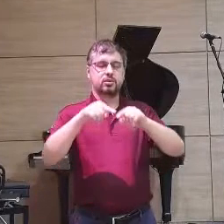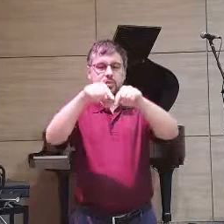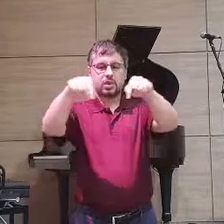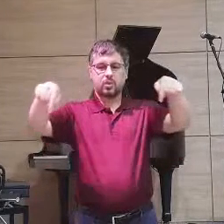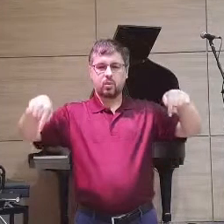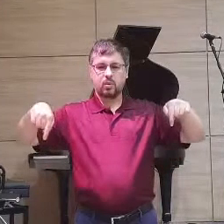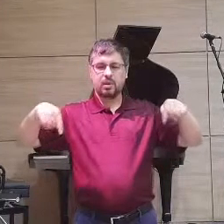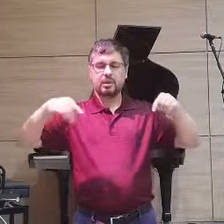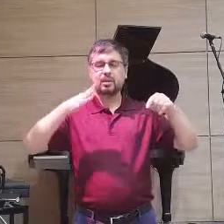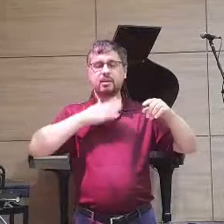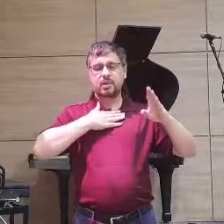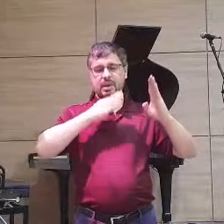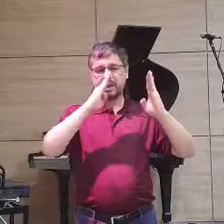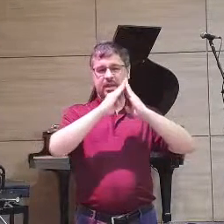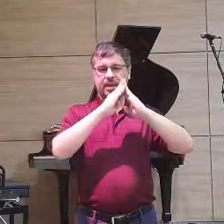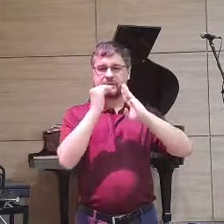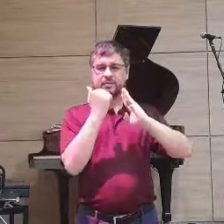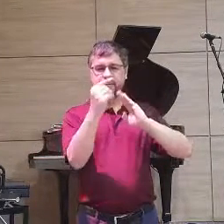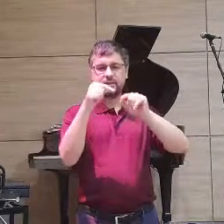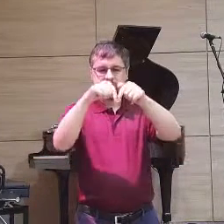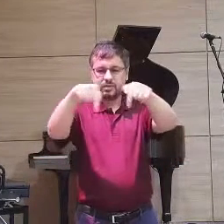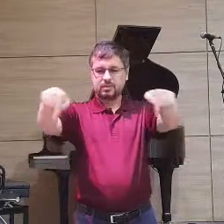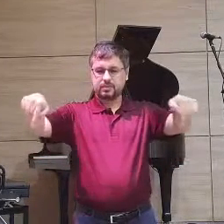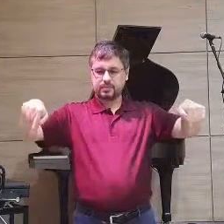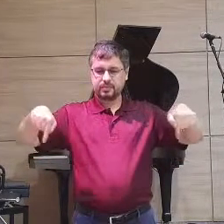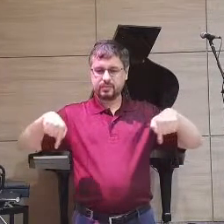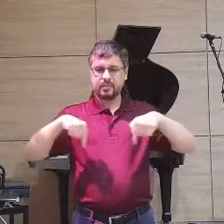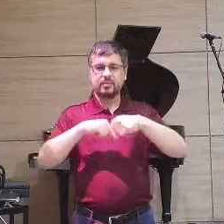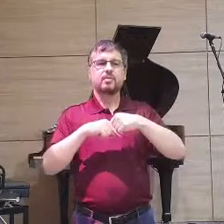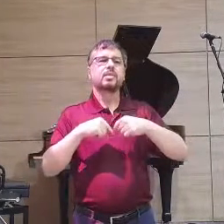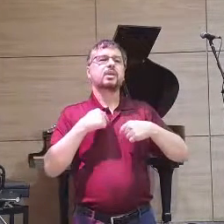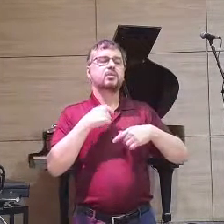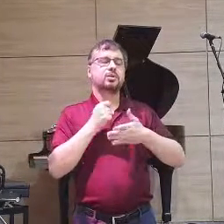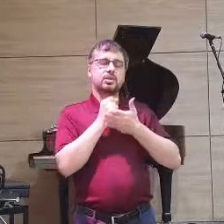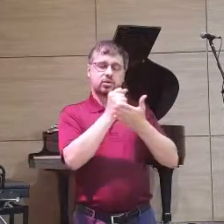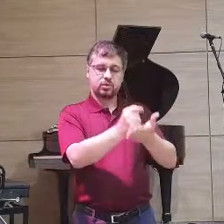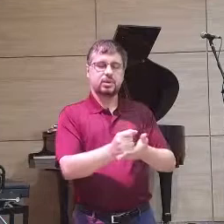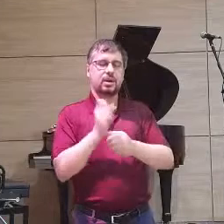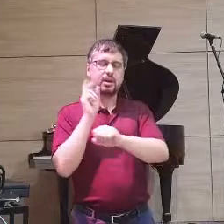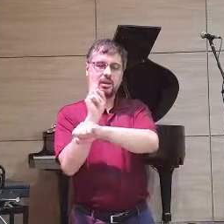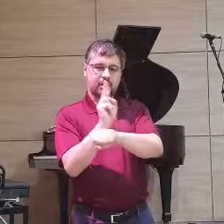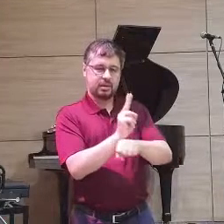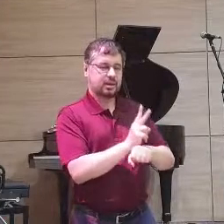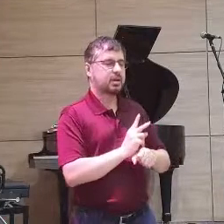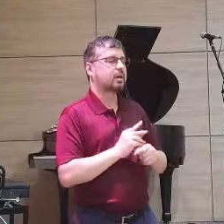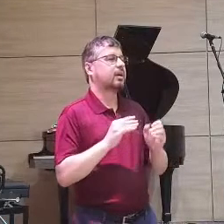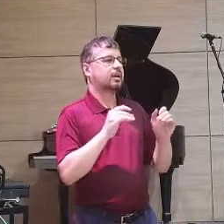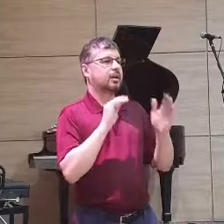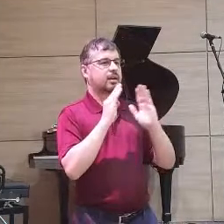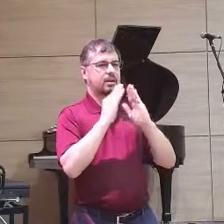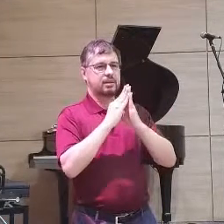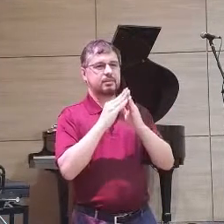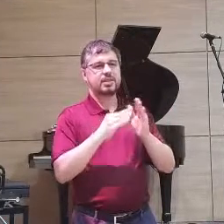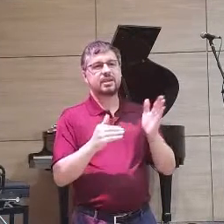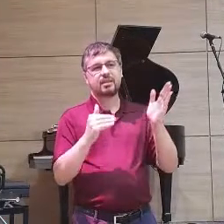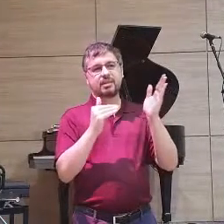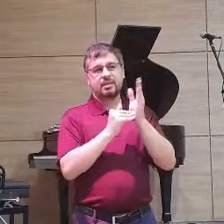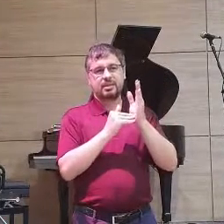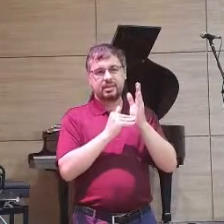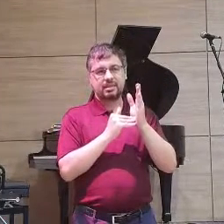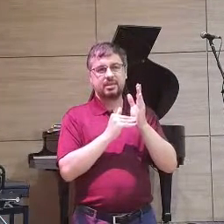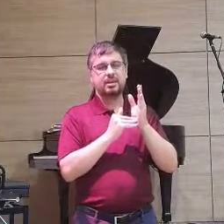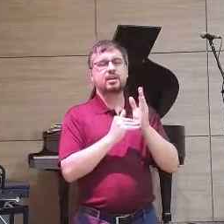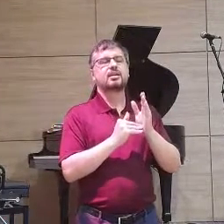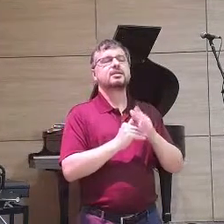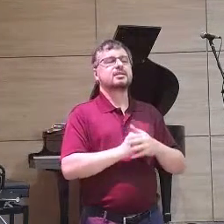minha mãe chegava em torno de 3:30 4:00 do trabalho e eu tinha que limpar a casa fazer tudo cuidar dos irmãos mas até as